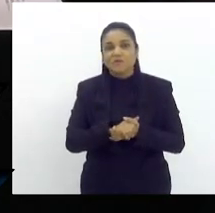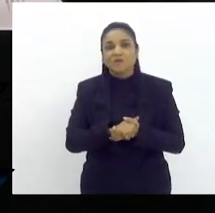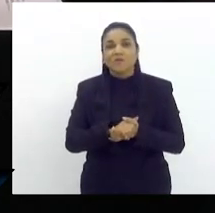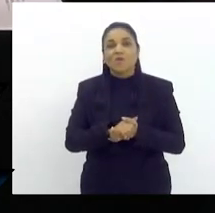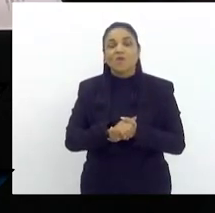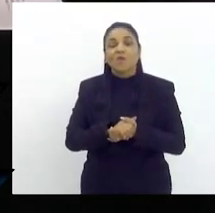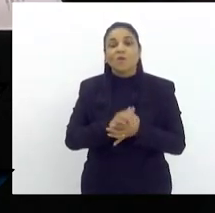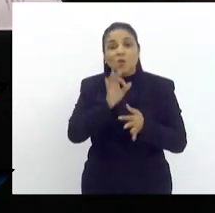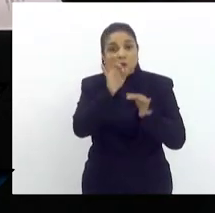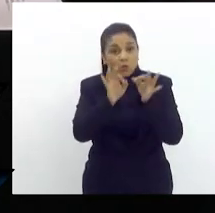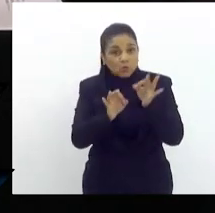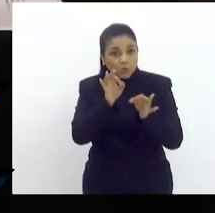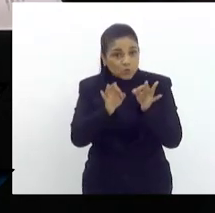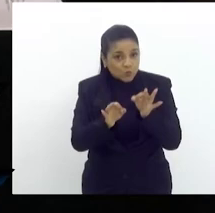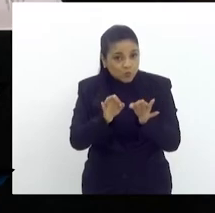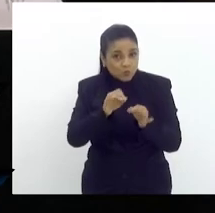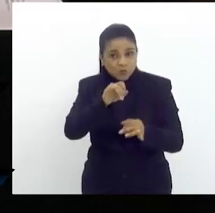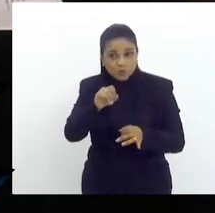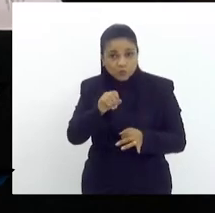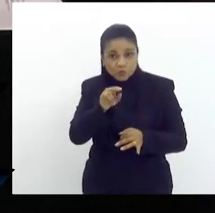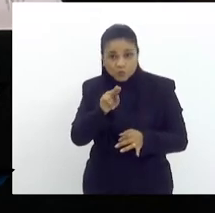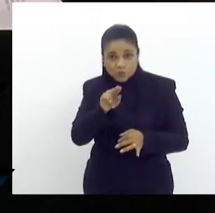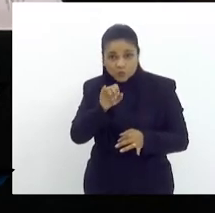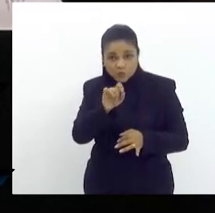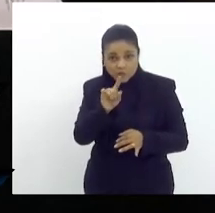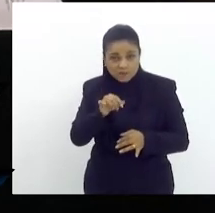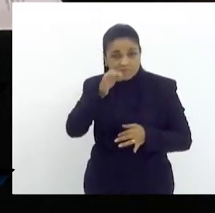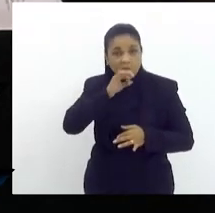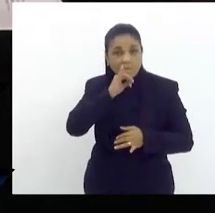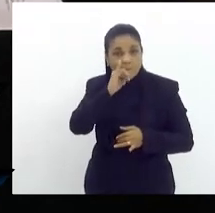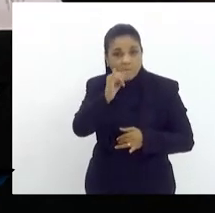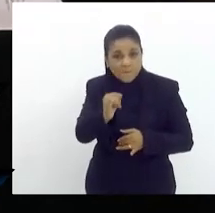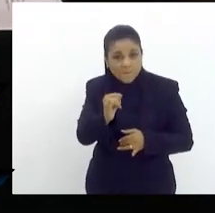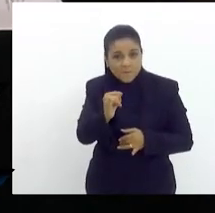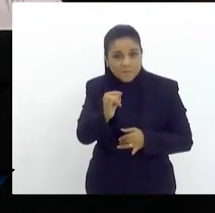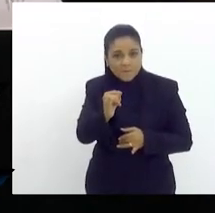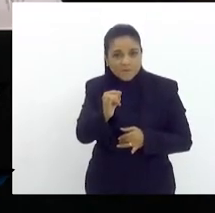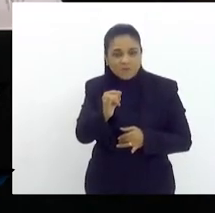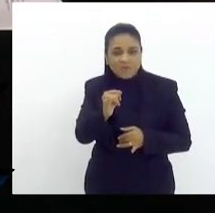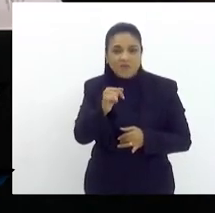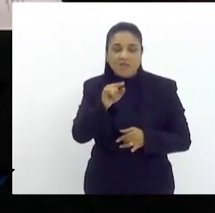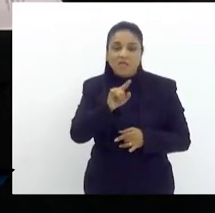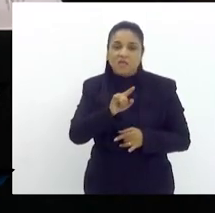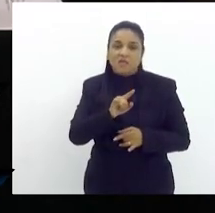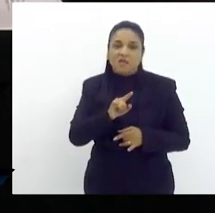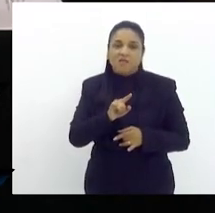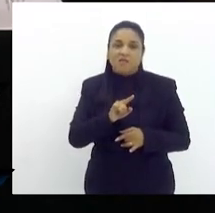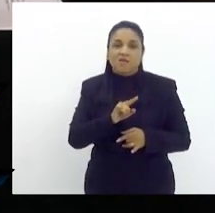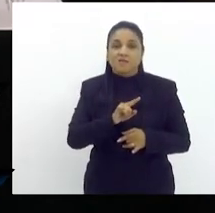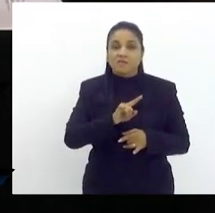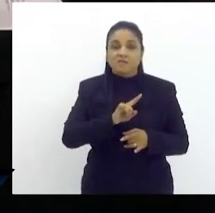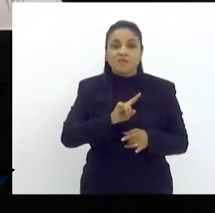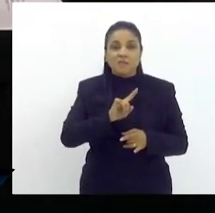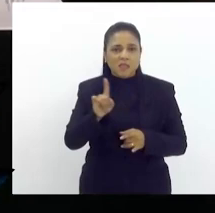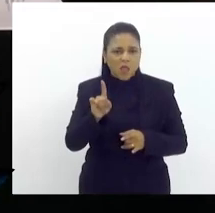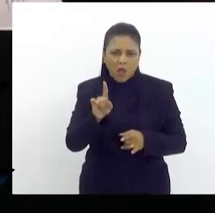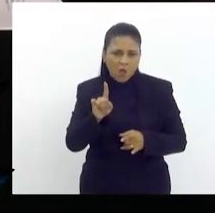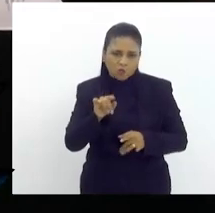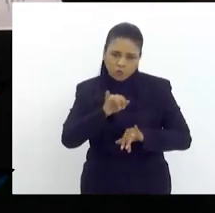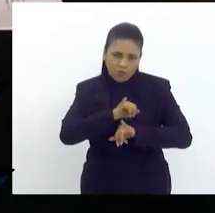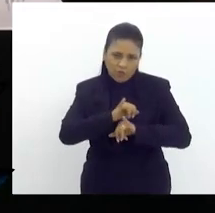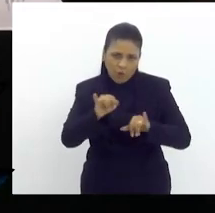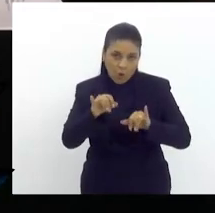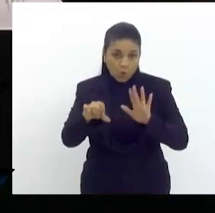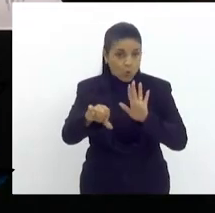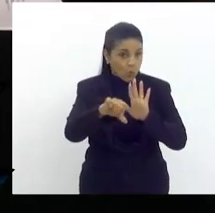magistrado diz não se está a dizer que os crimes de